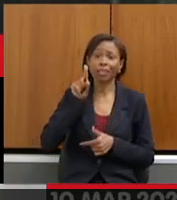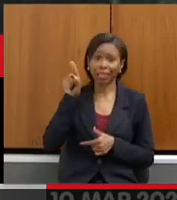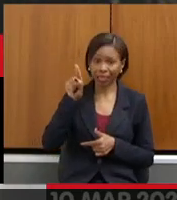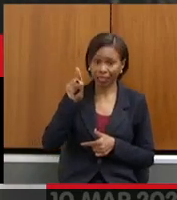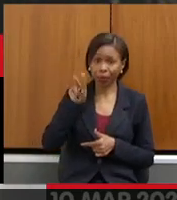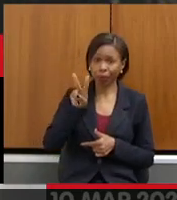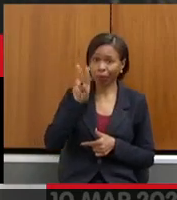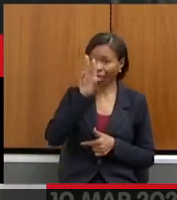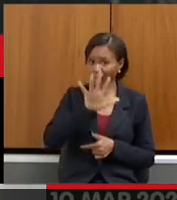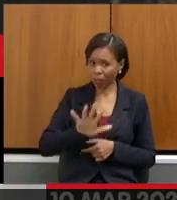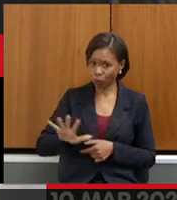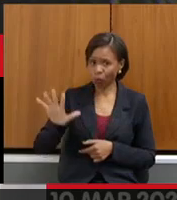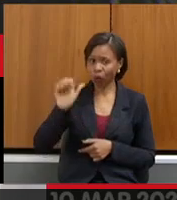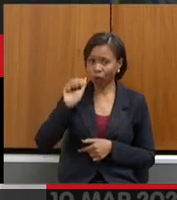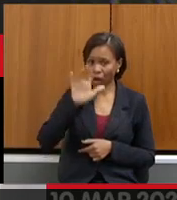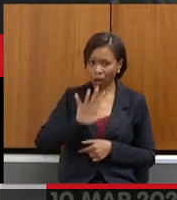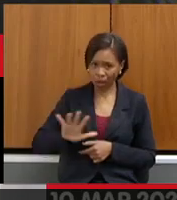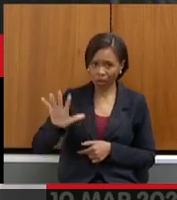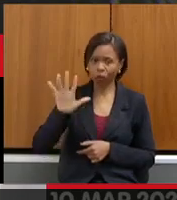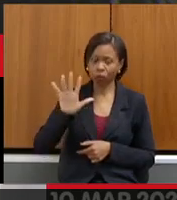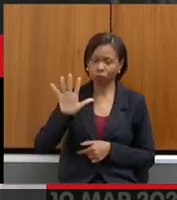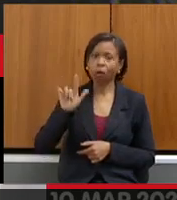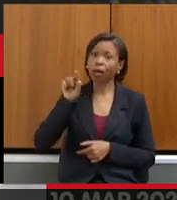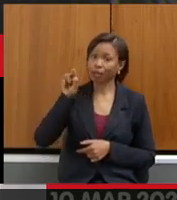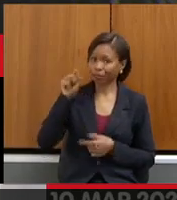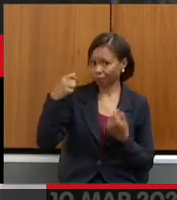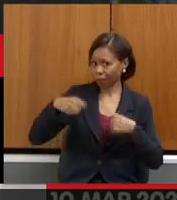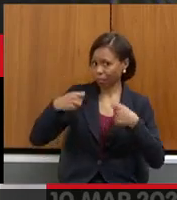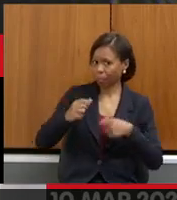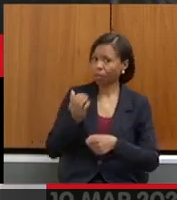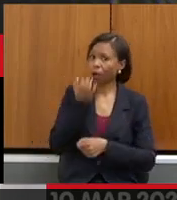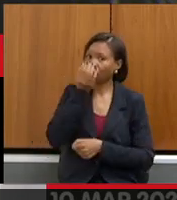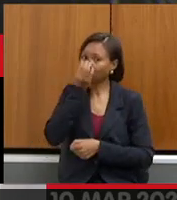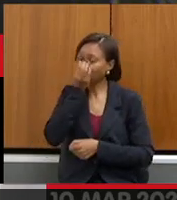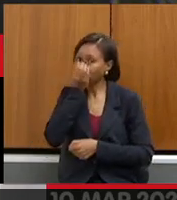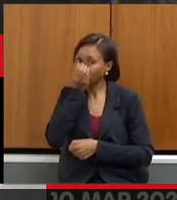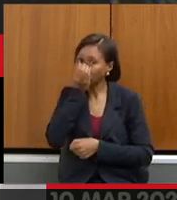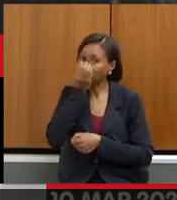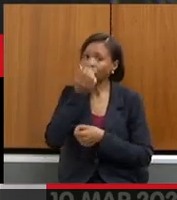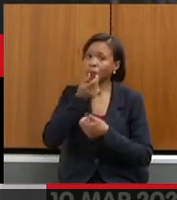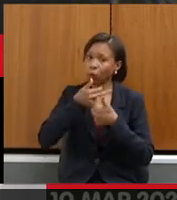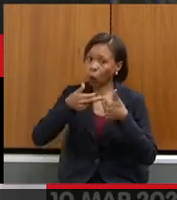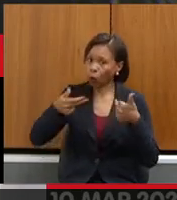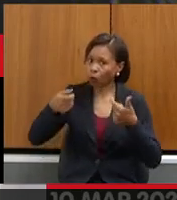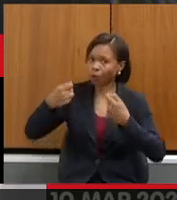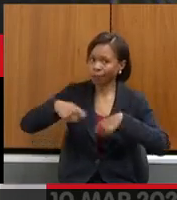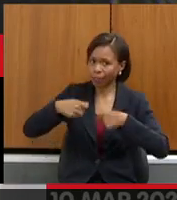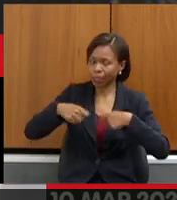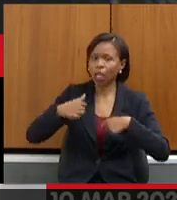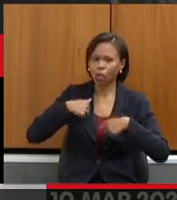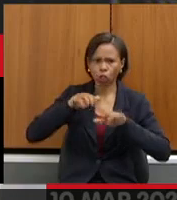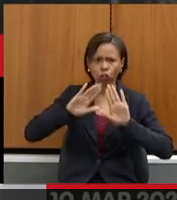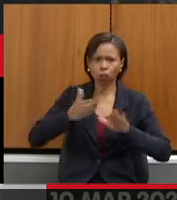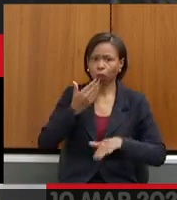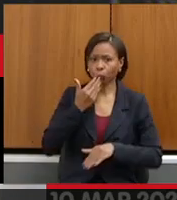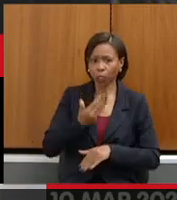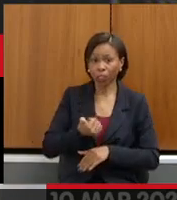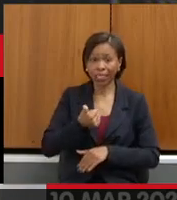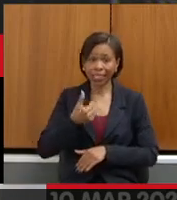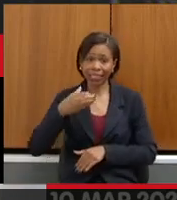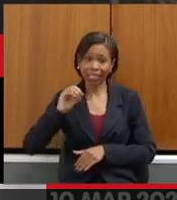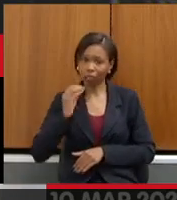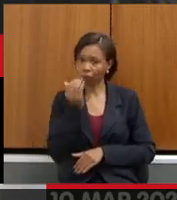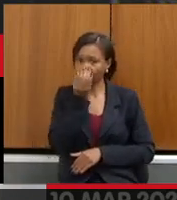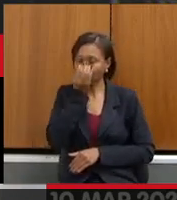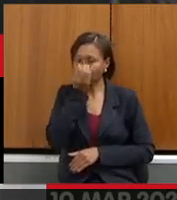Vale do Aço né Nós estamos precisando lá de respiradores eu fiz até um pedido de 10 respiradores